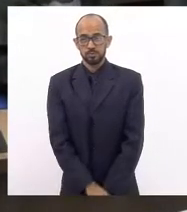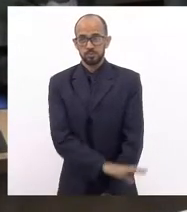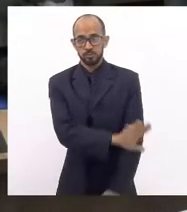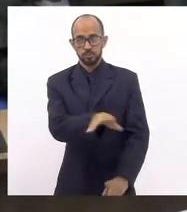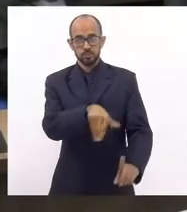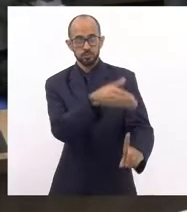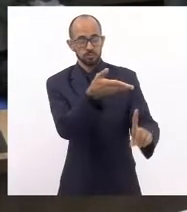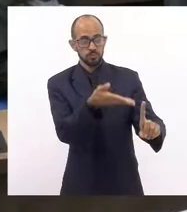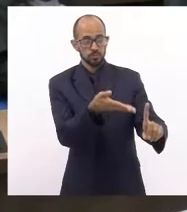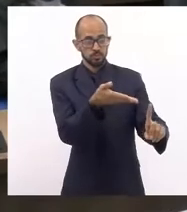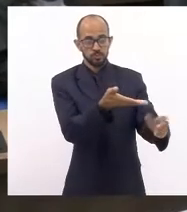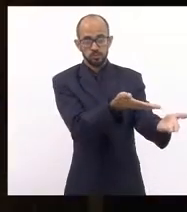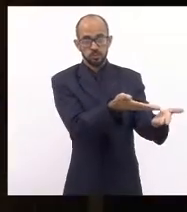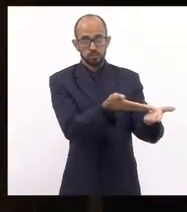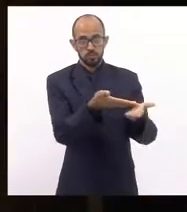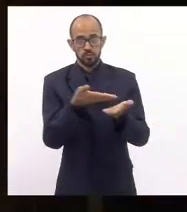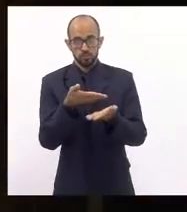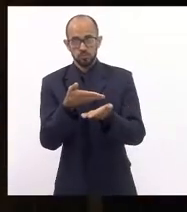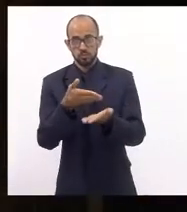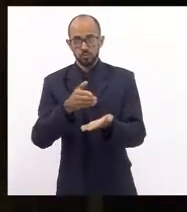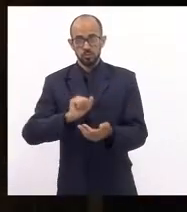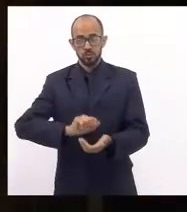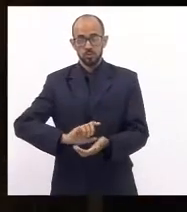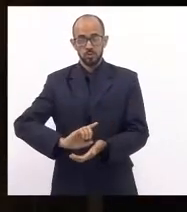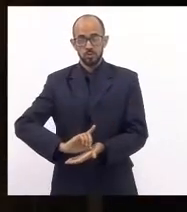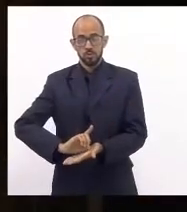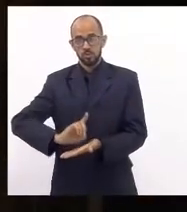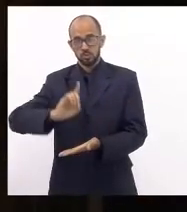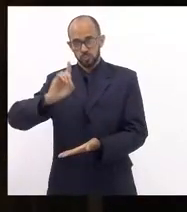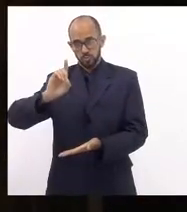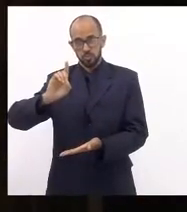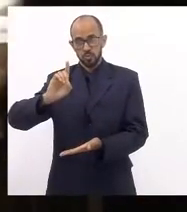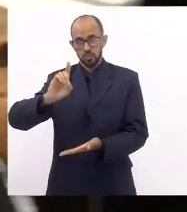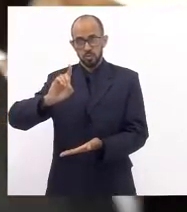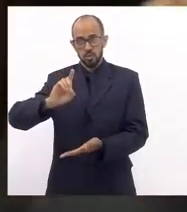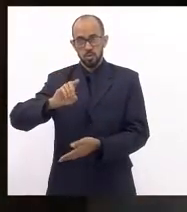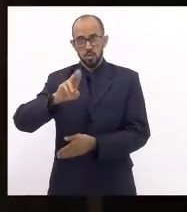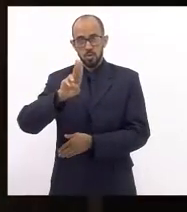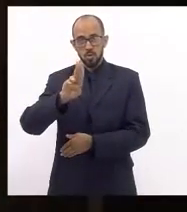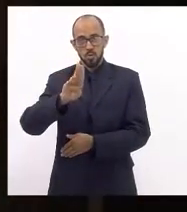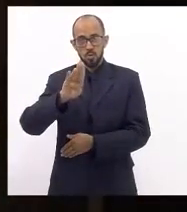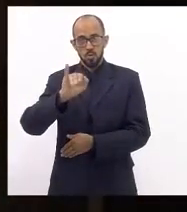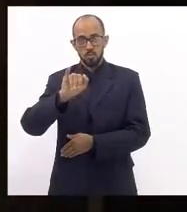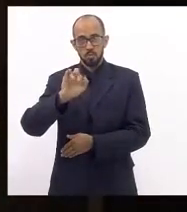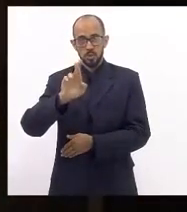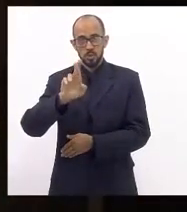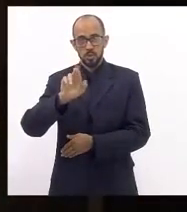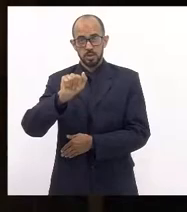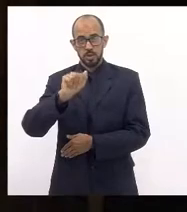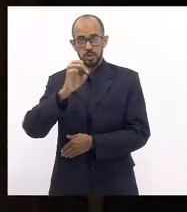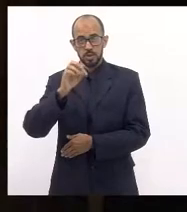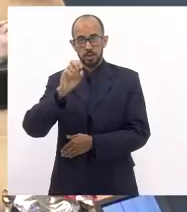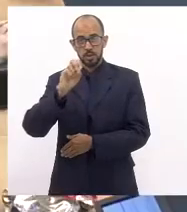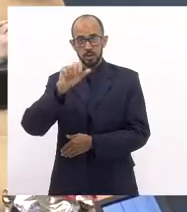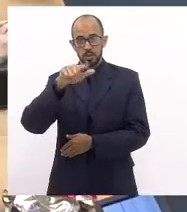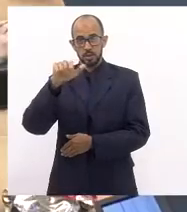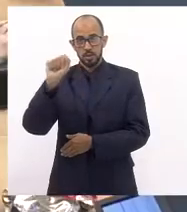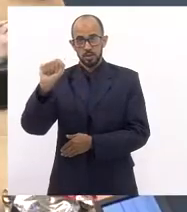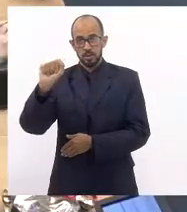Tenho a honra de chamar o excelentíssimo doutor Ubiratã de Oliveira Ângelo.